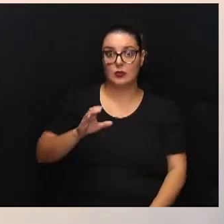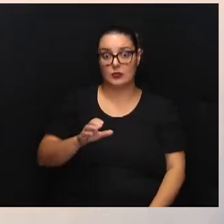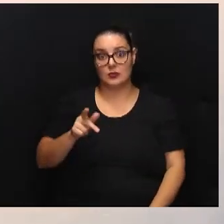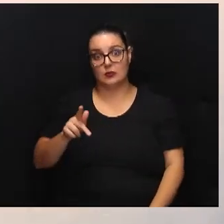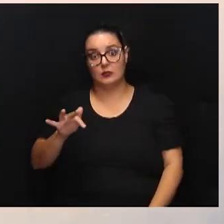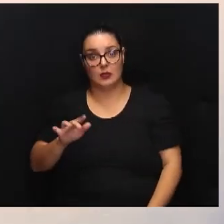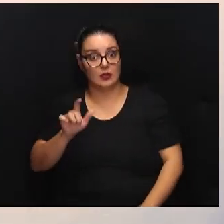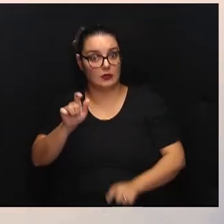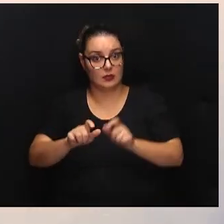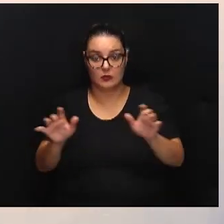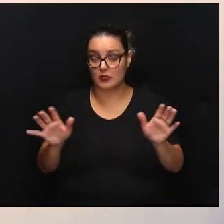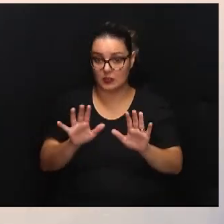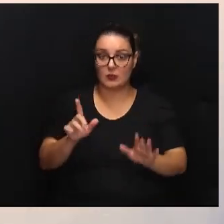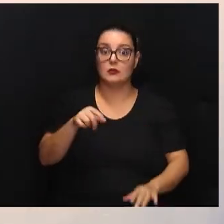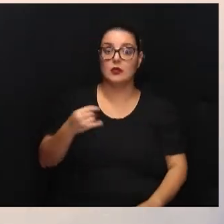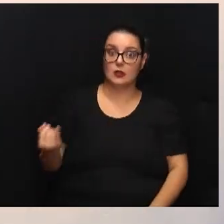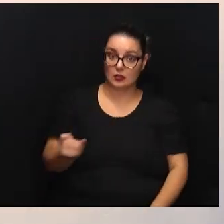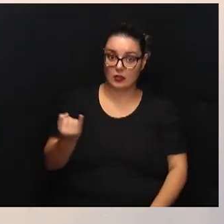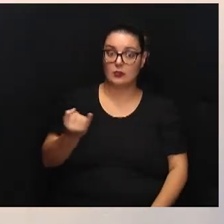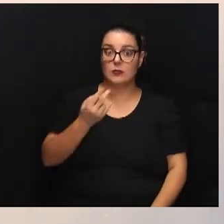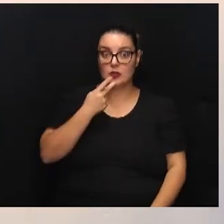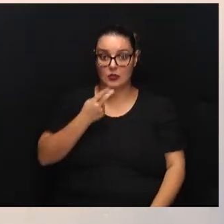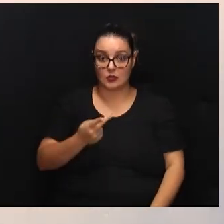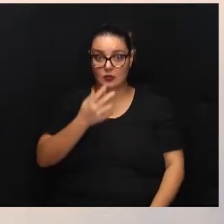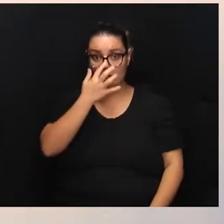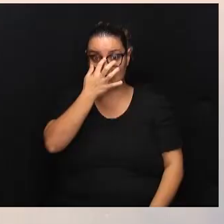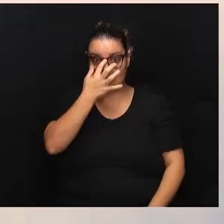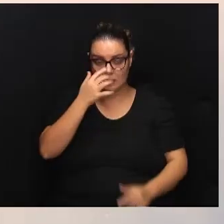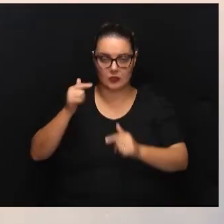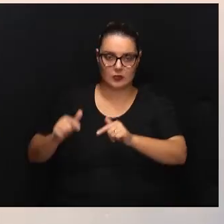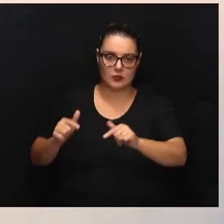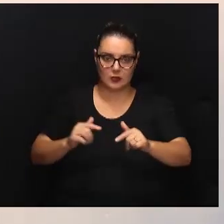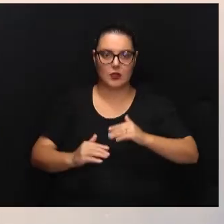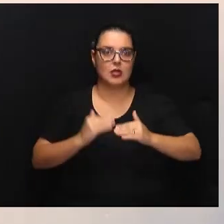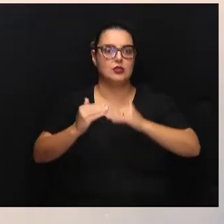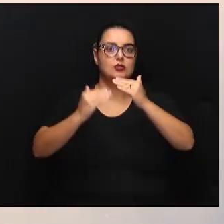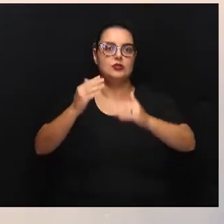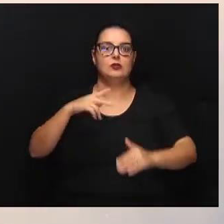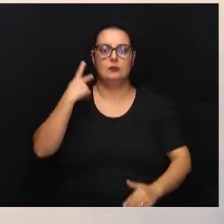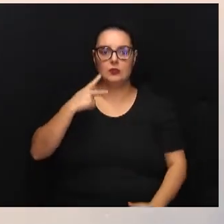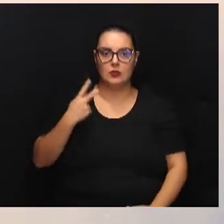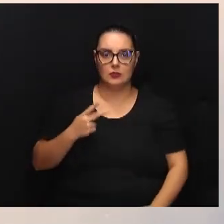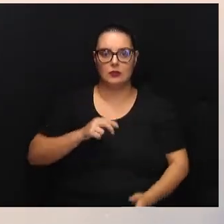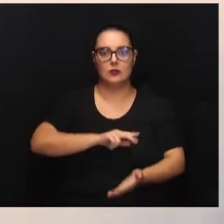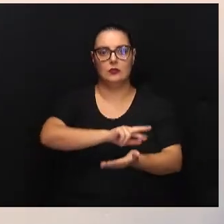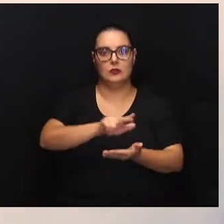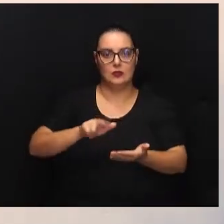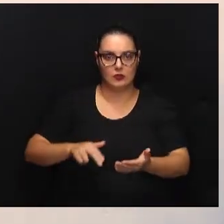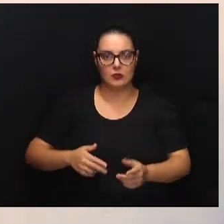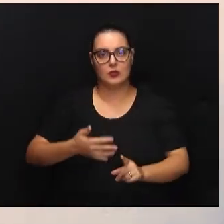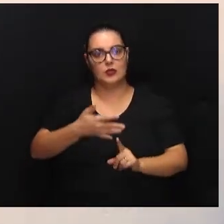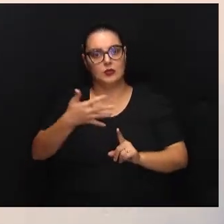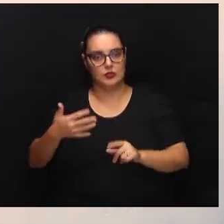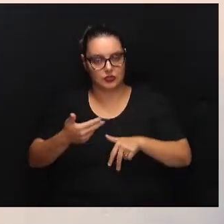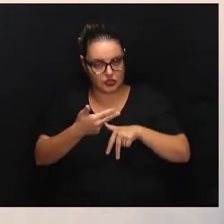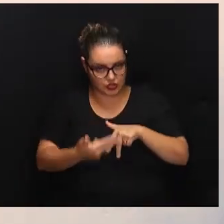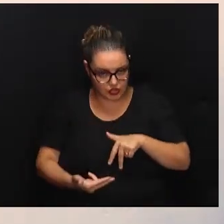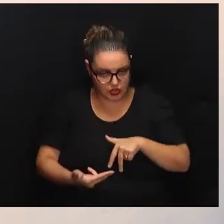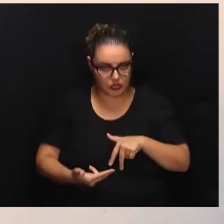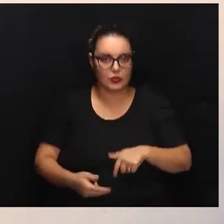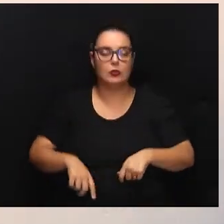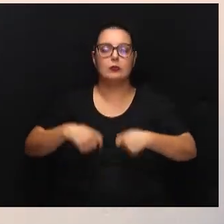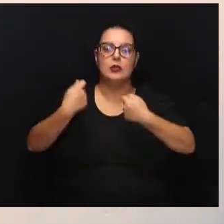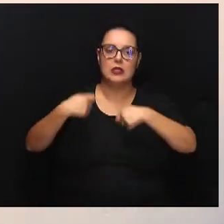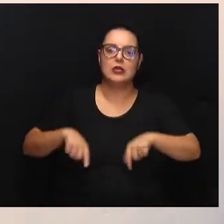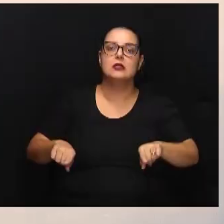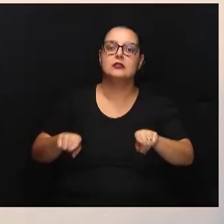dizer que os espaços de construção de política para a diversidade sexual e de gênero precisa sim também abrir o olho para